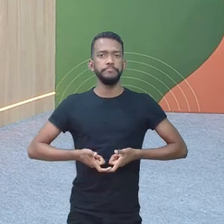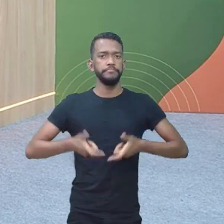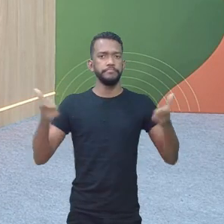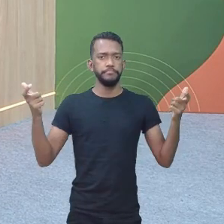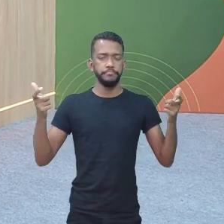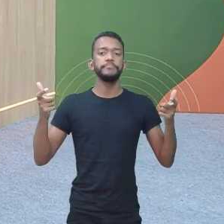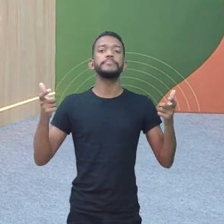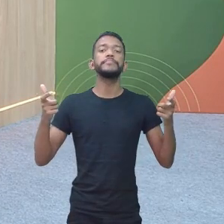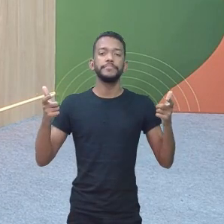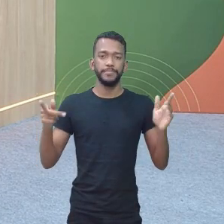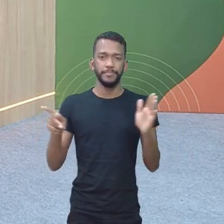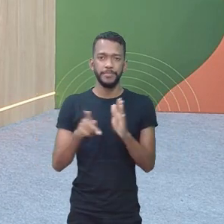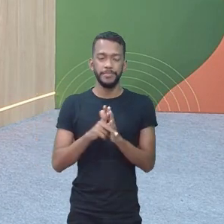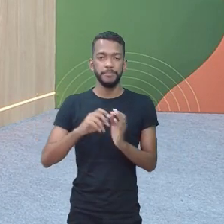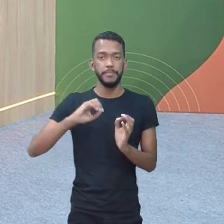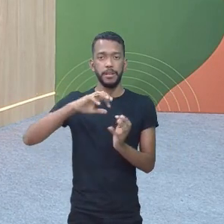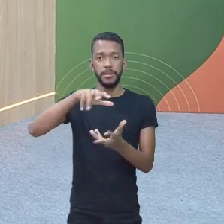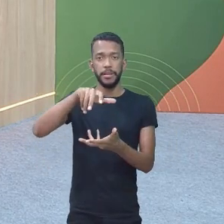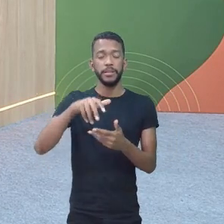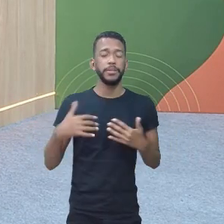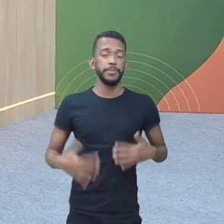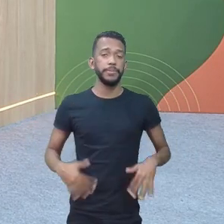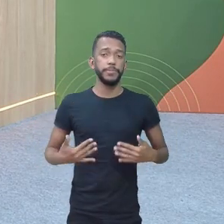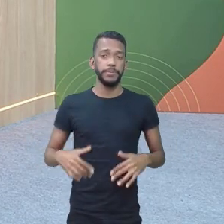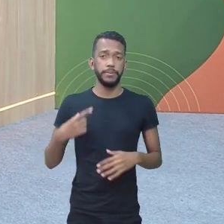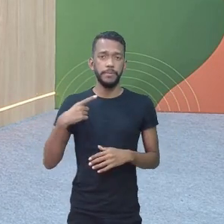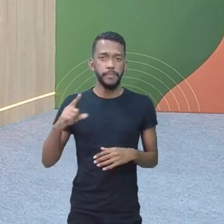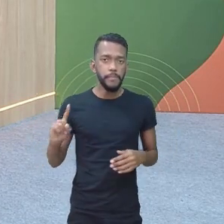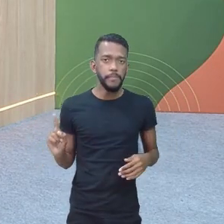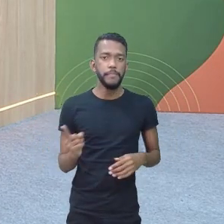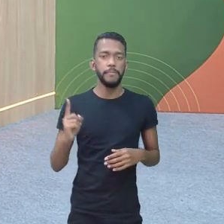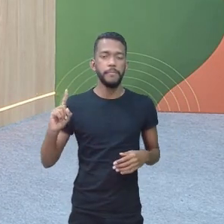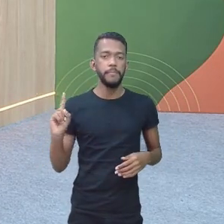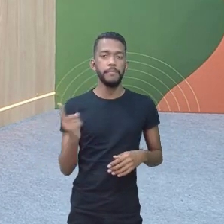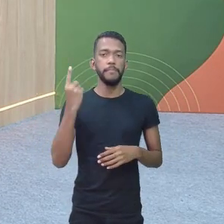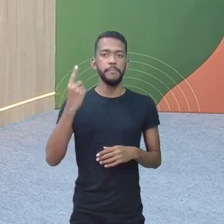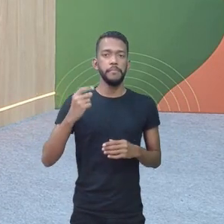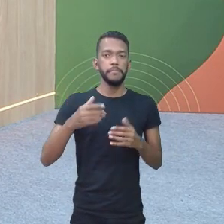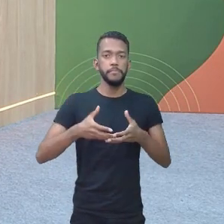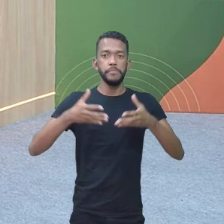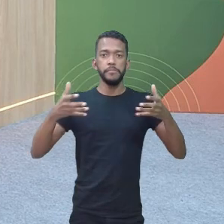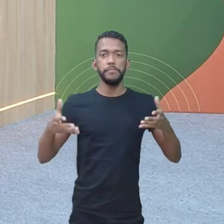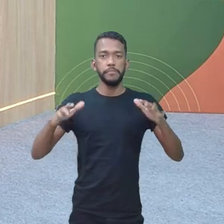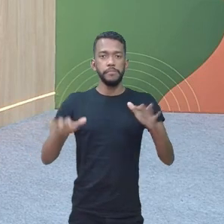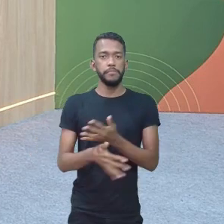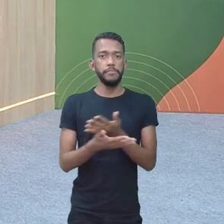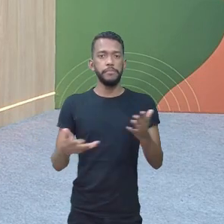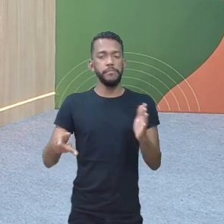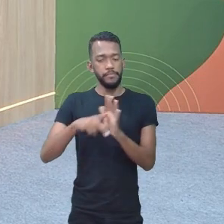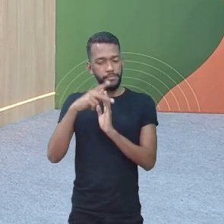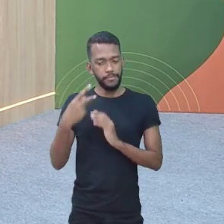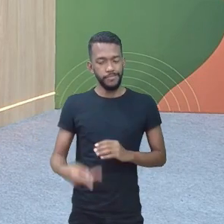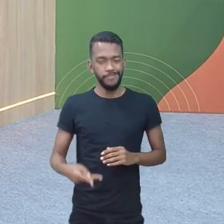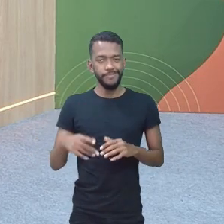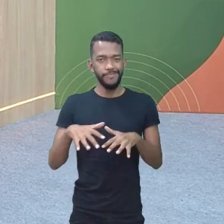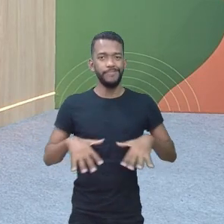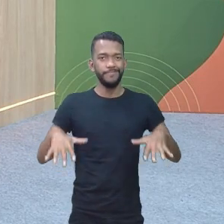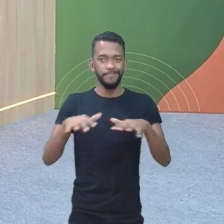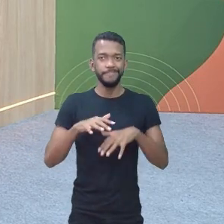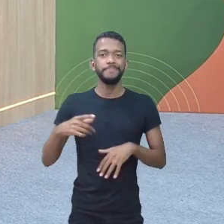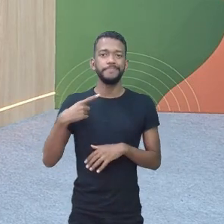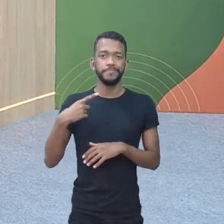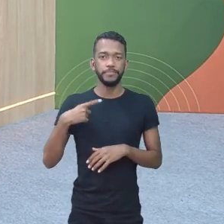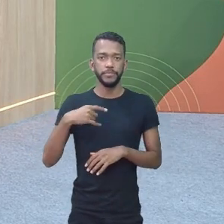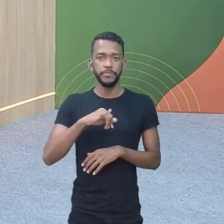planeta. Então, a gente tem aí os Jogos Olímpicos como o maior evento do planeta, né? E aí, depois dos